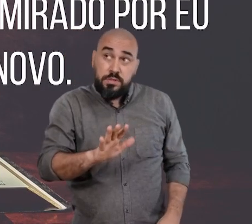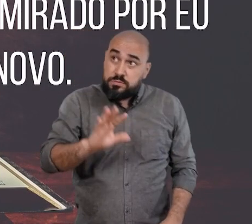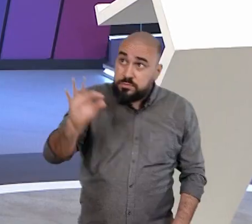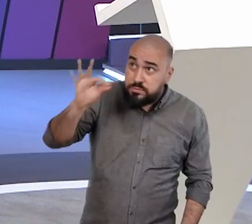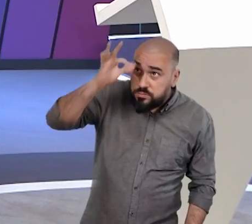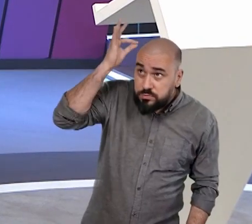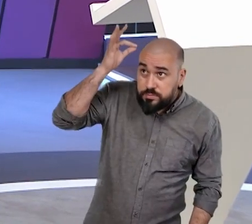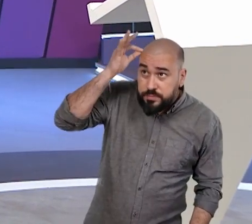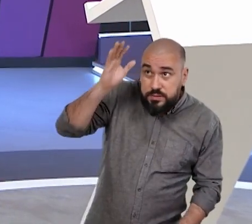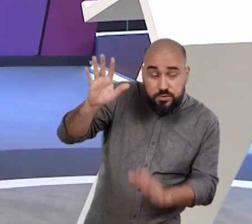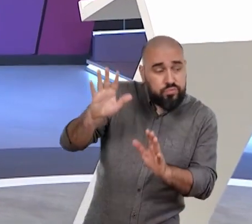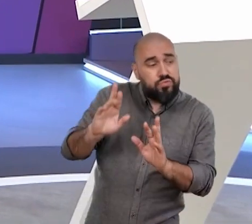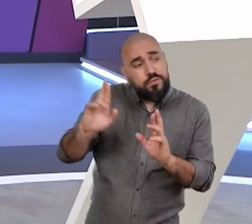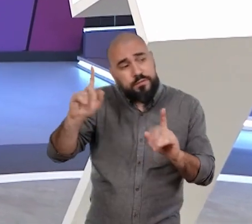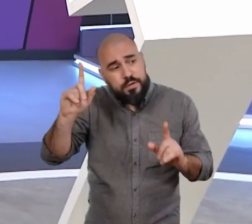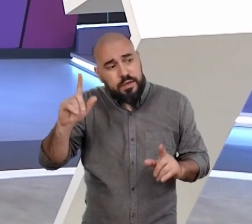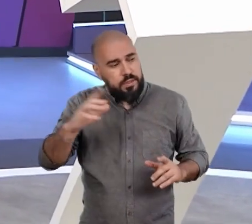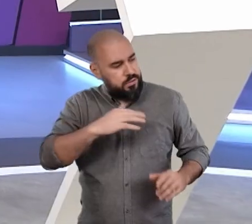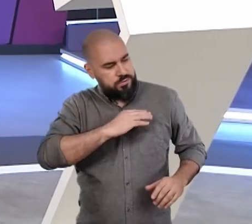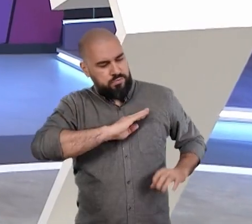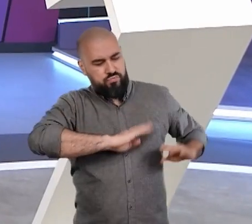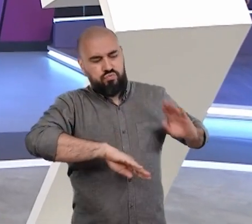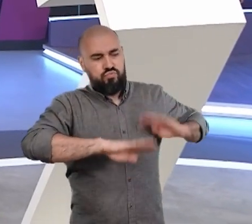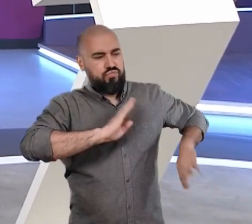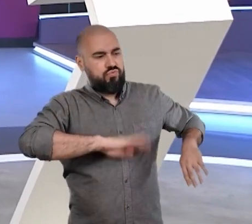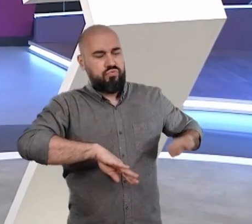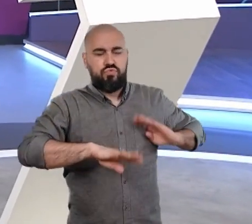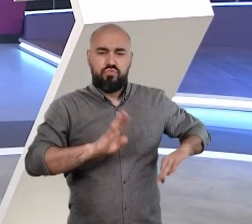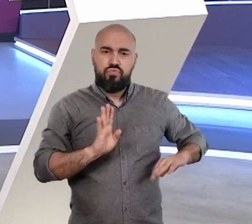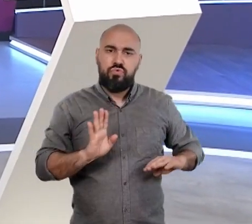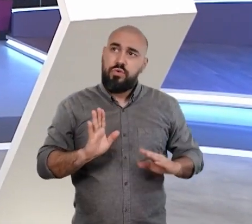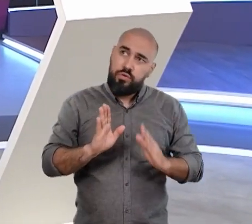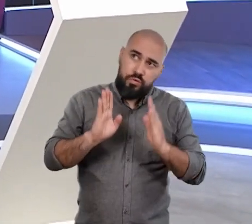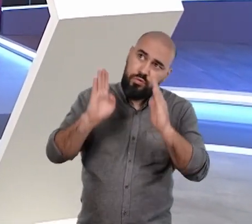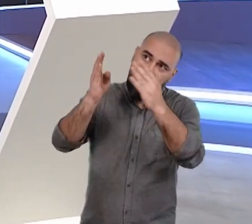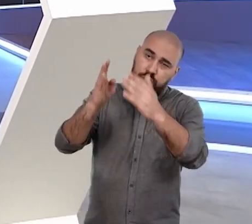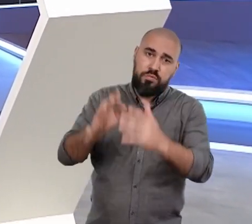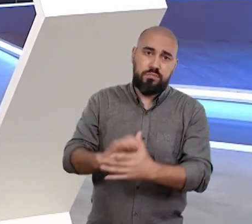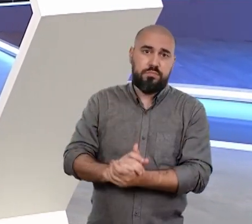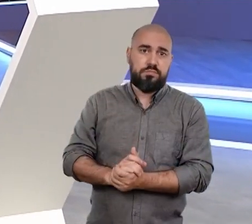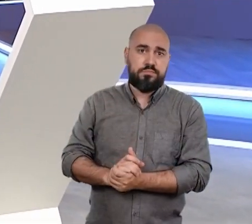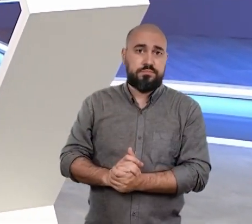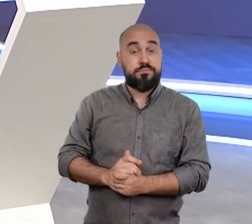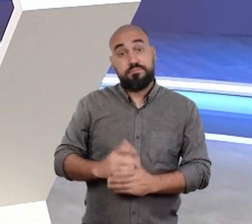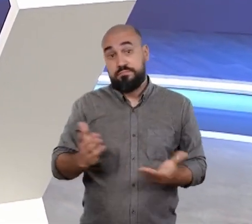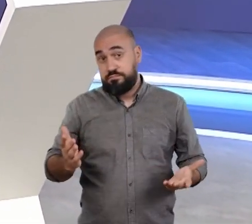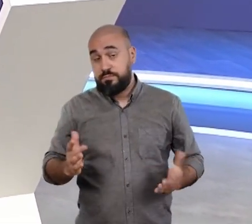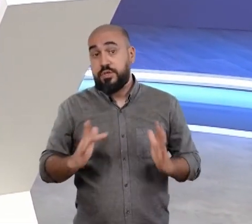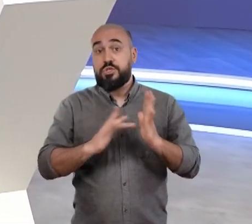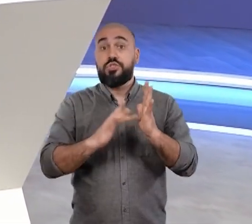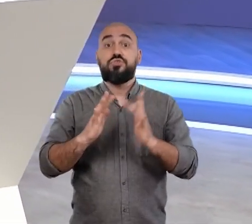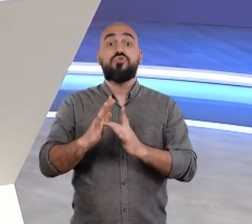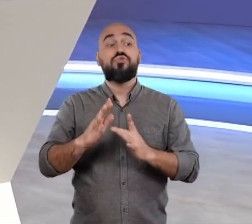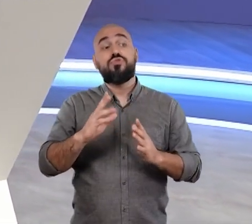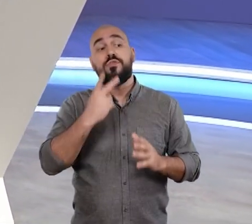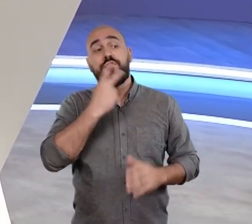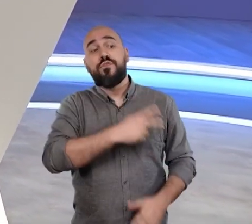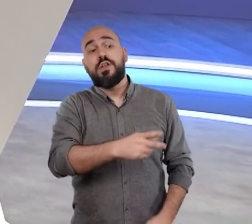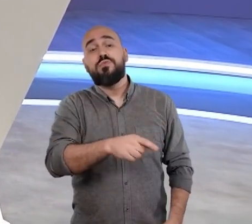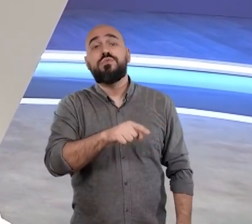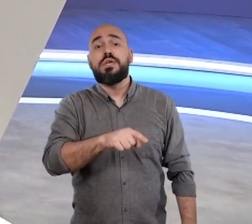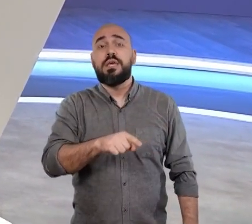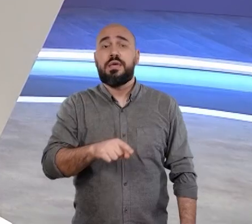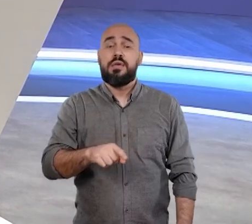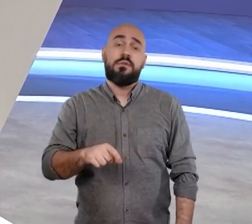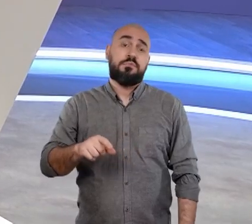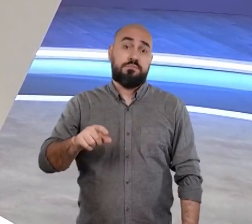de novo. Então, o que Jesus está tratando aqui é o nascimento espiritual. E